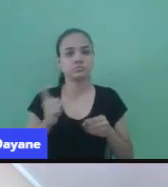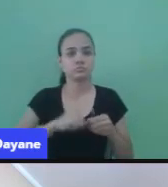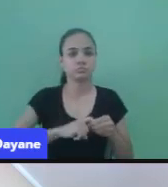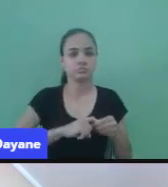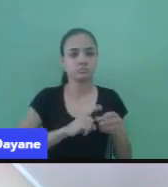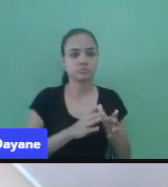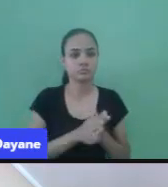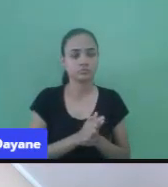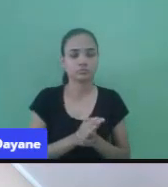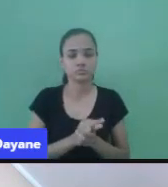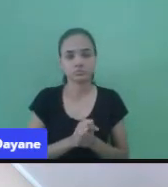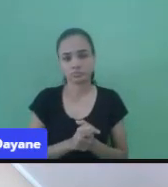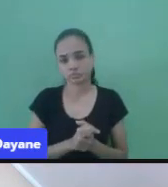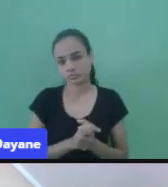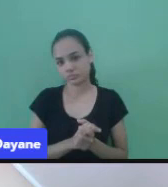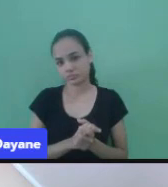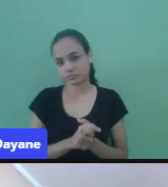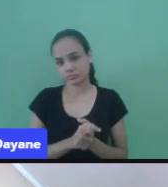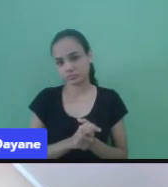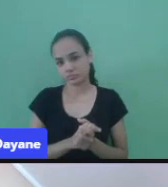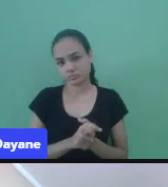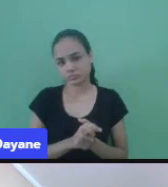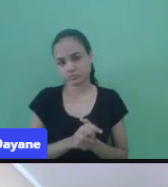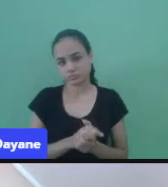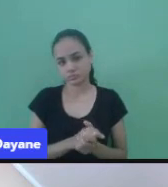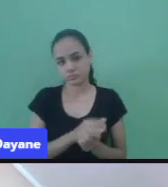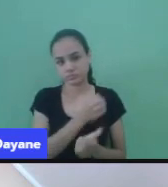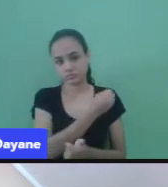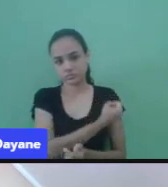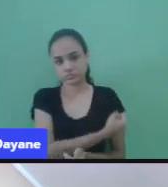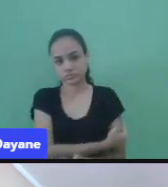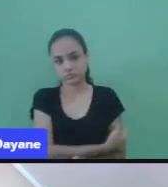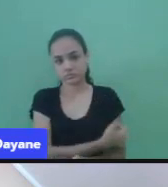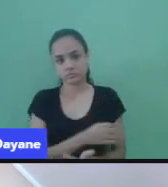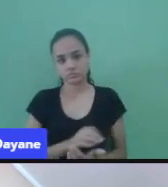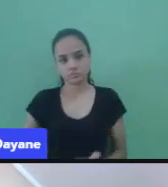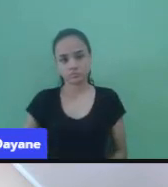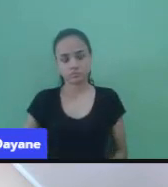pode voltar, professor. Lá para cima tem uma abinha voltar para a página de educação.